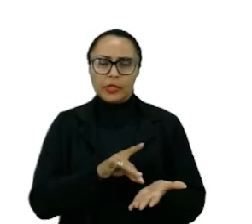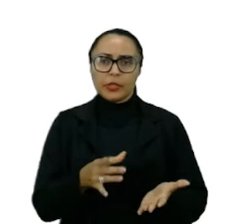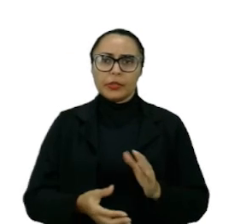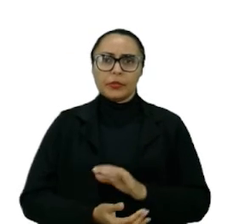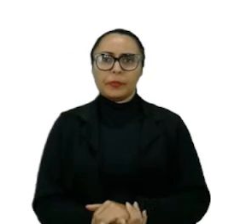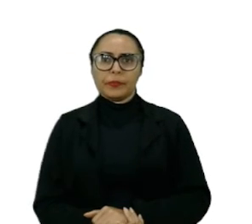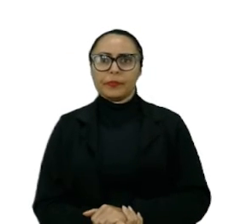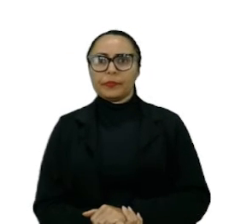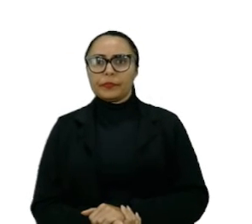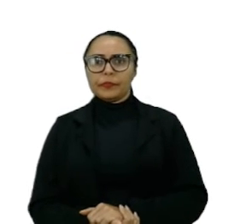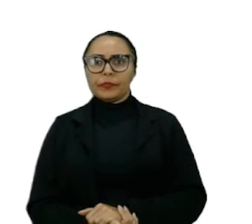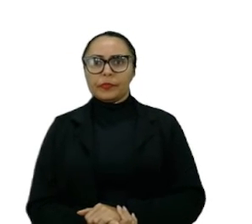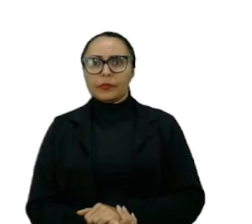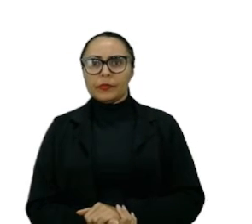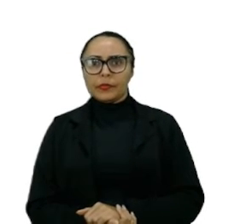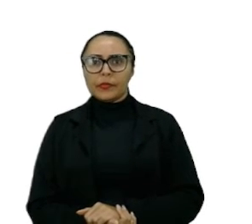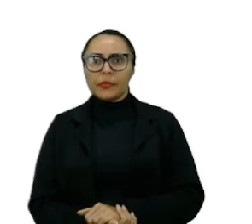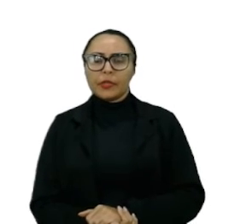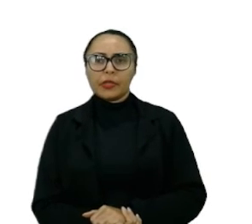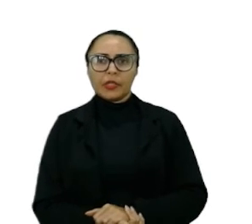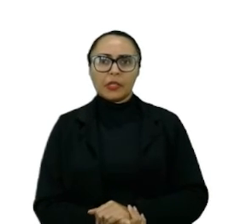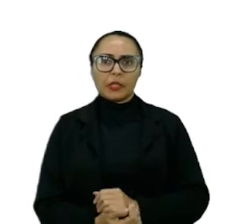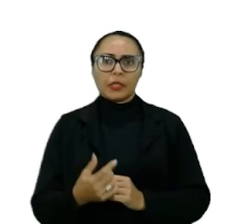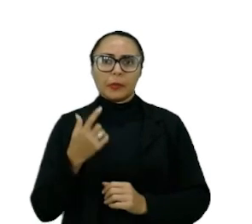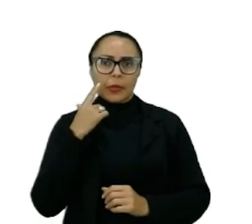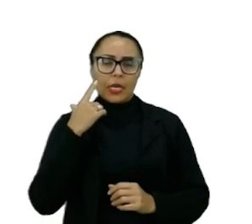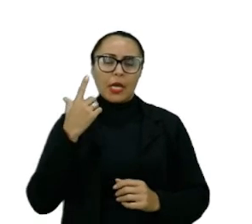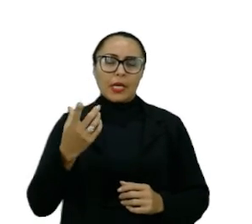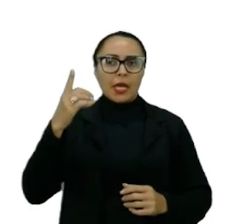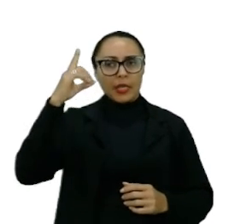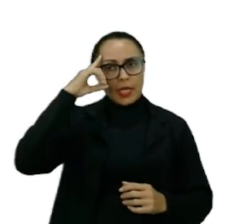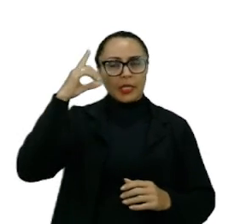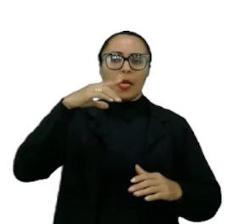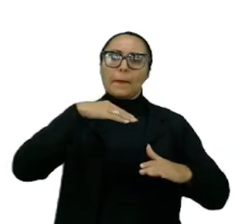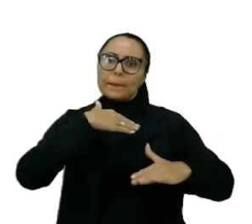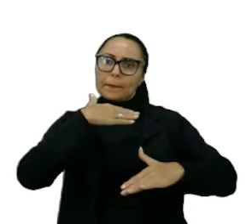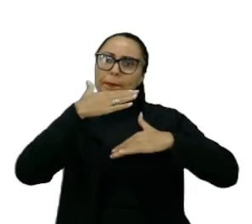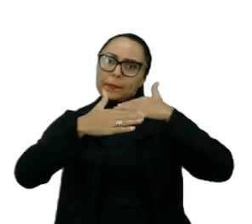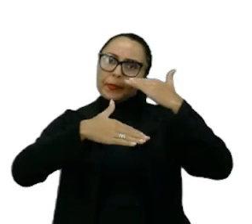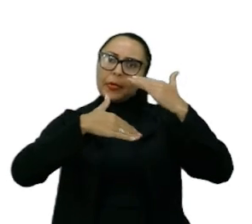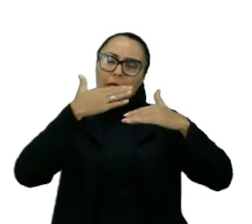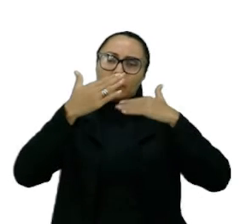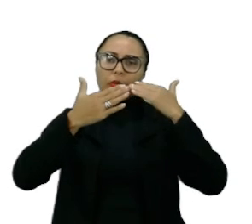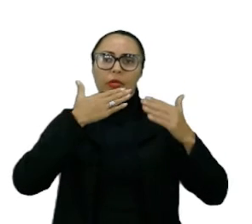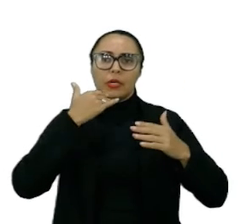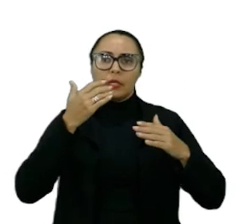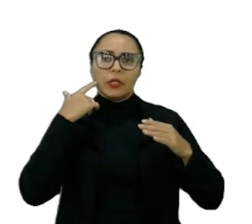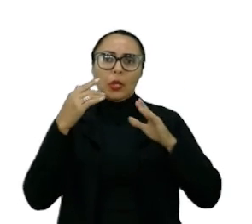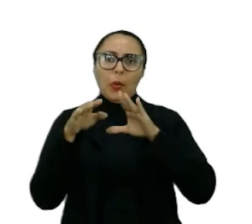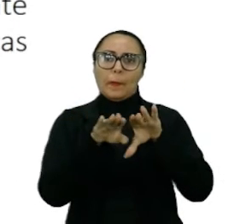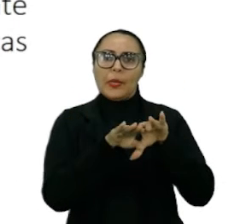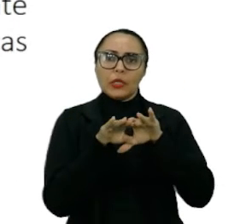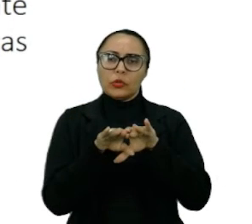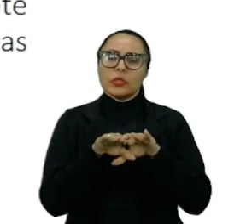para cada dia serem melhorados e padronizados de forma contínua.